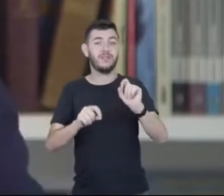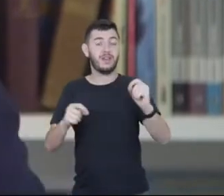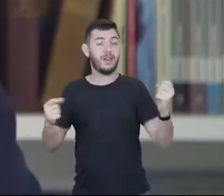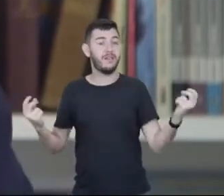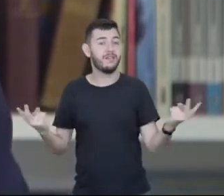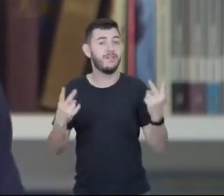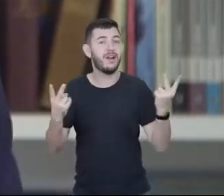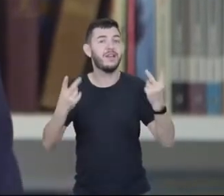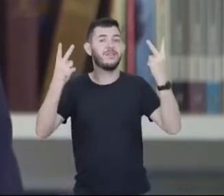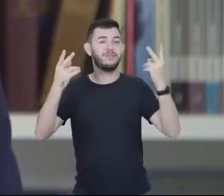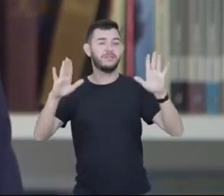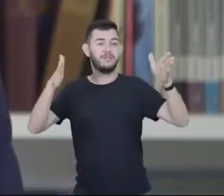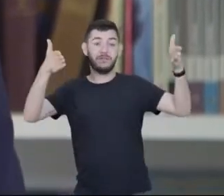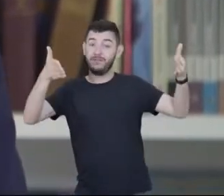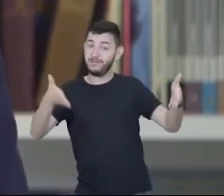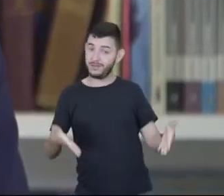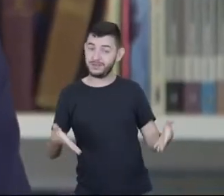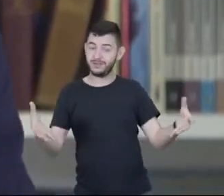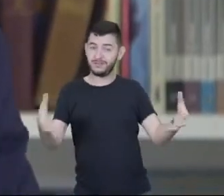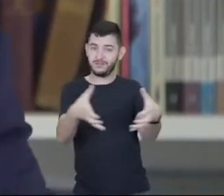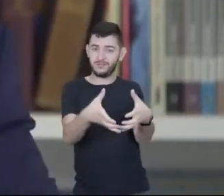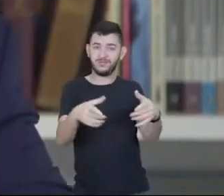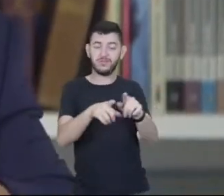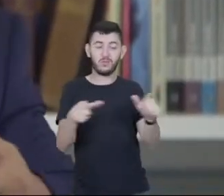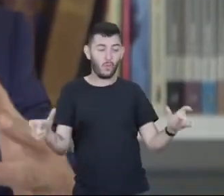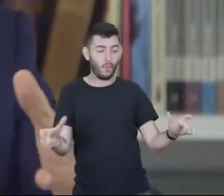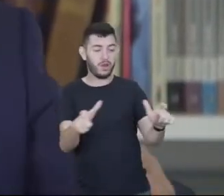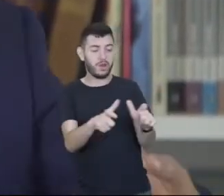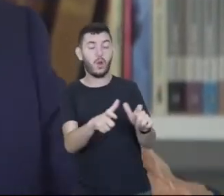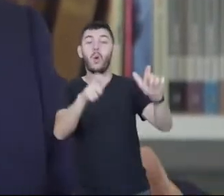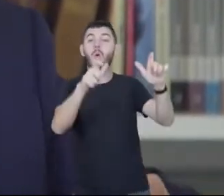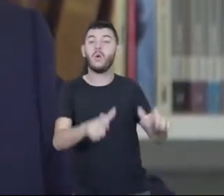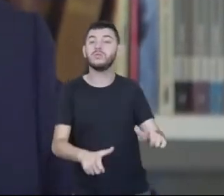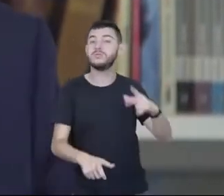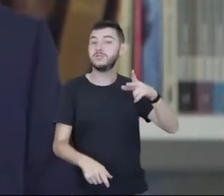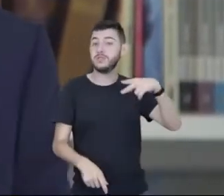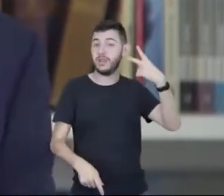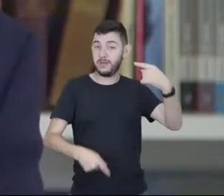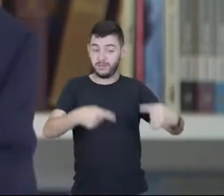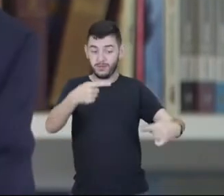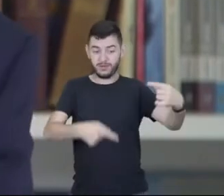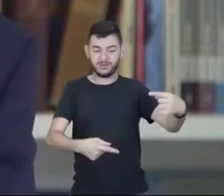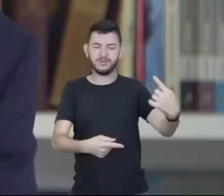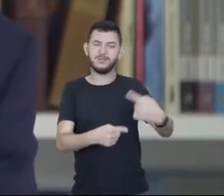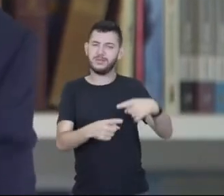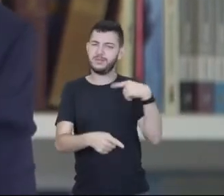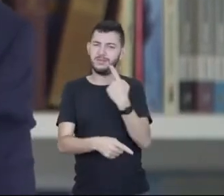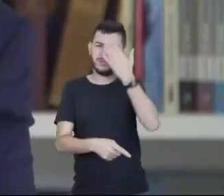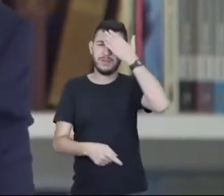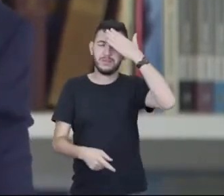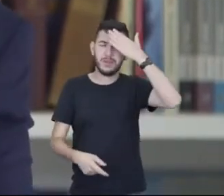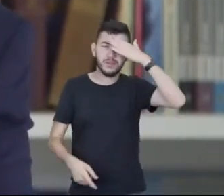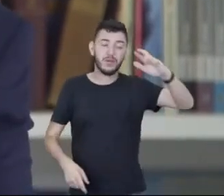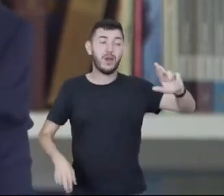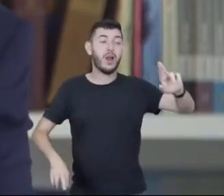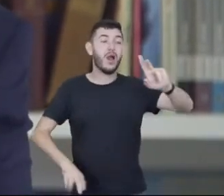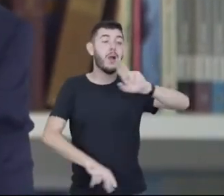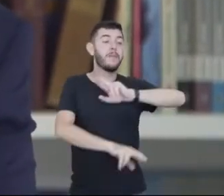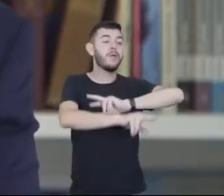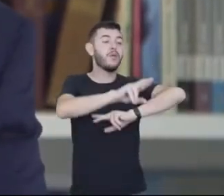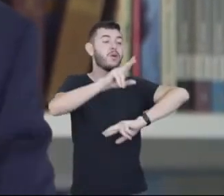das minorias na política pois a pluralidade é o coração da